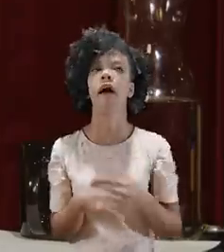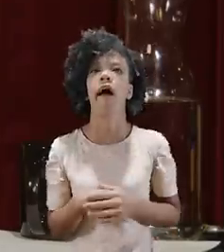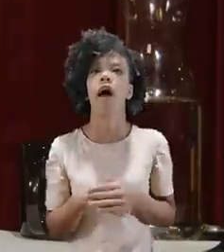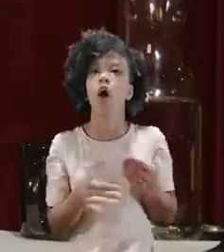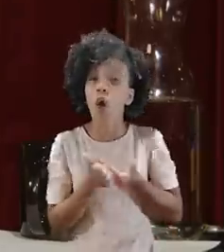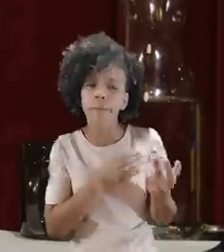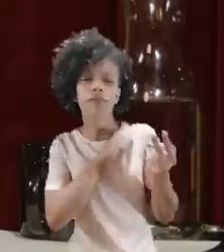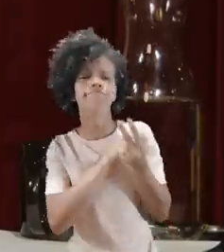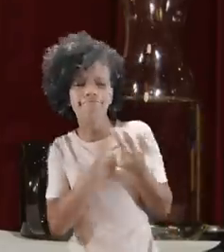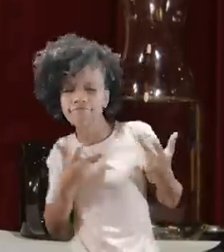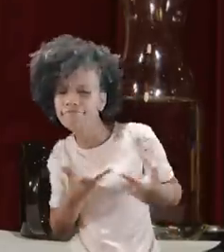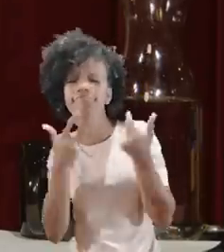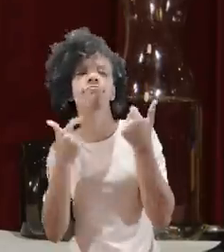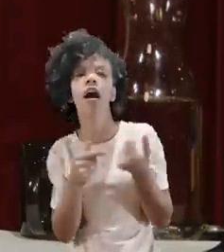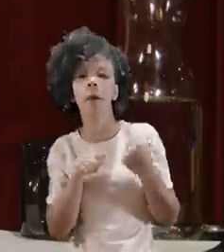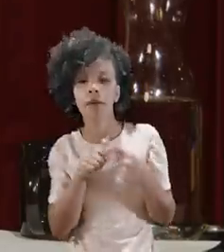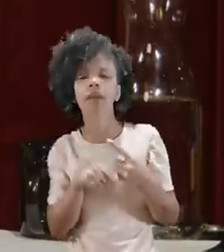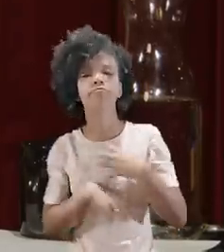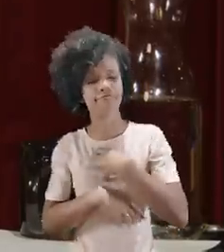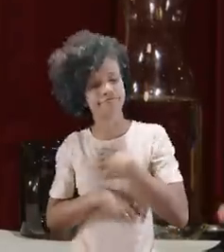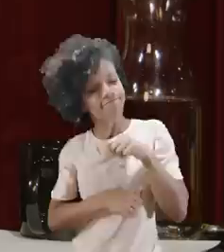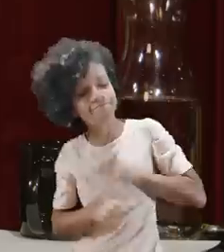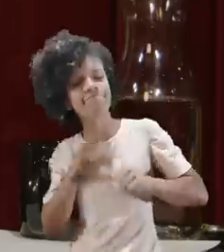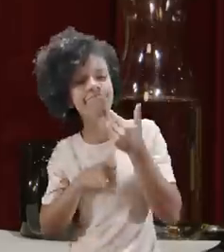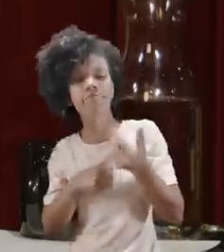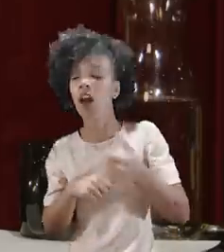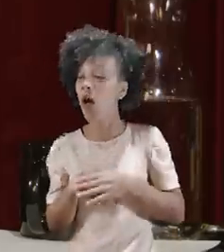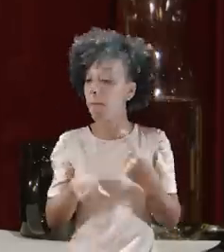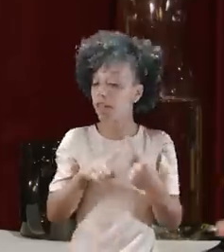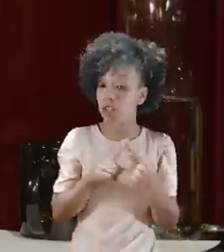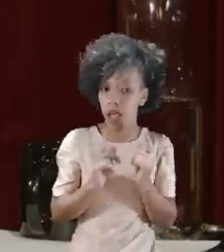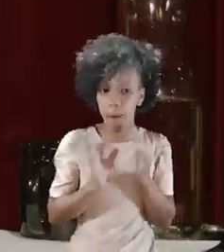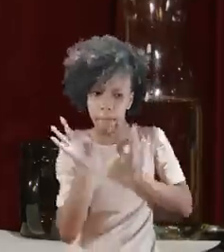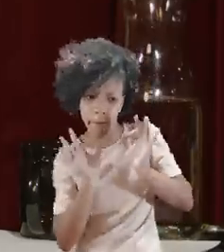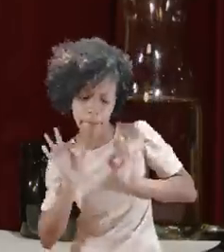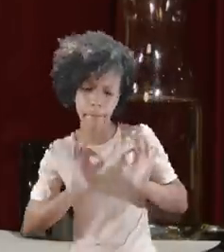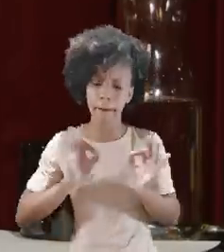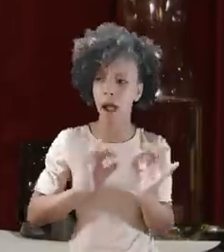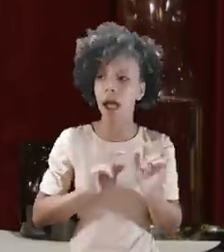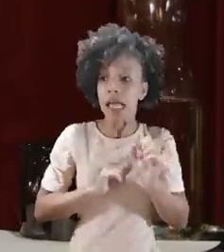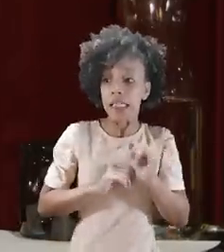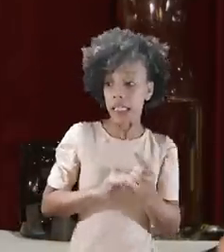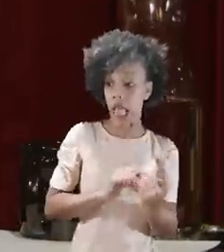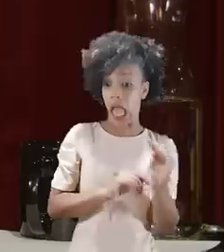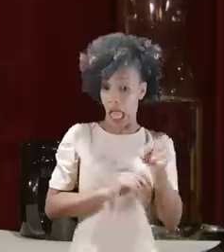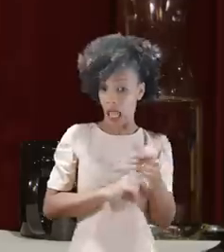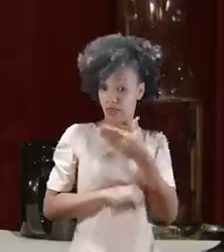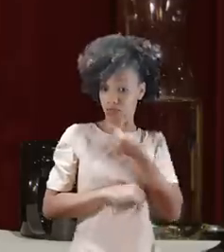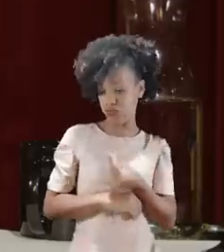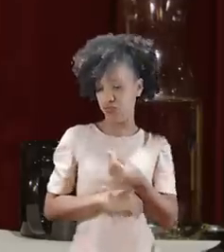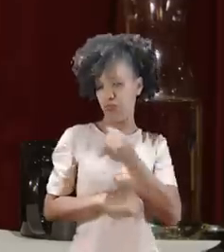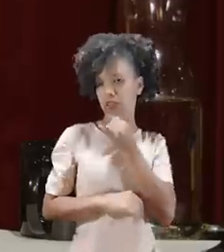cara começa a cuidar melhor de você que você tem jeito porque você pega melhor versão do cara você deixa o cara na melhor versão isso o cara vem